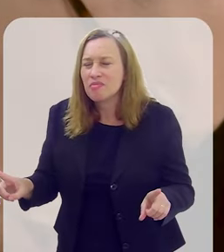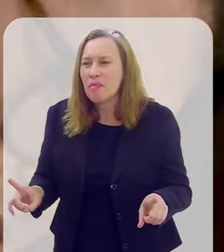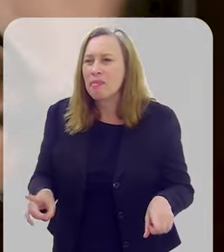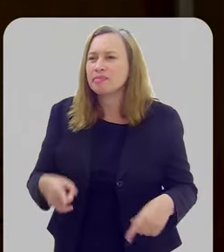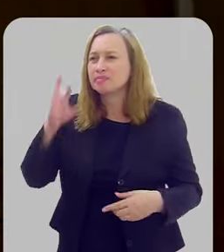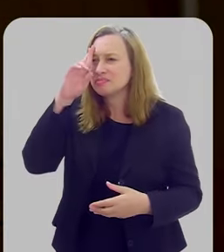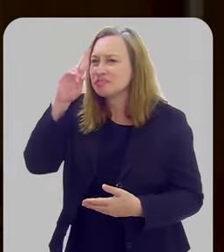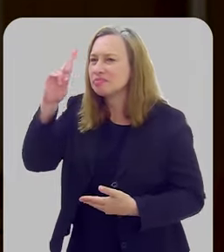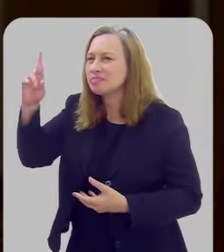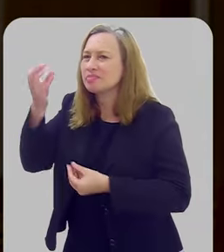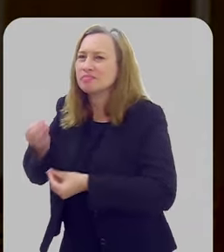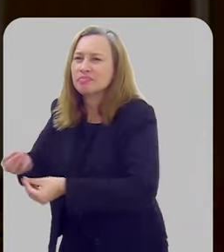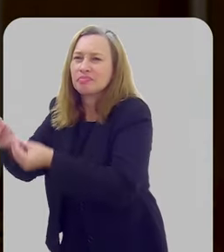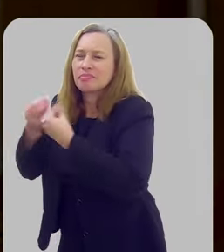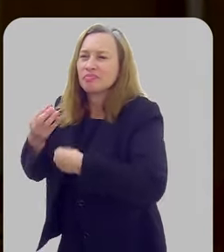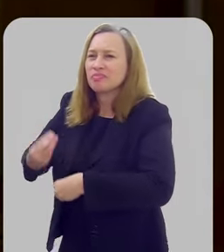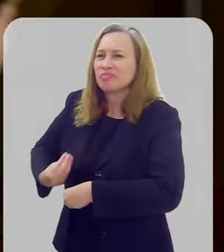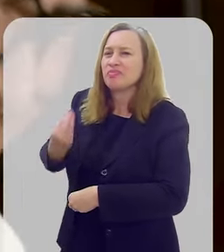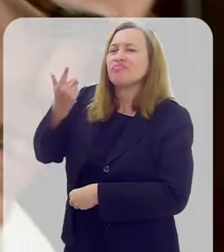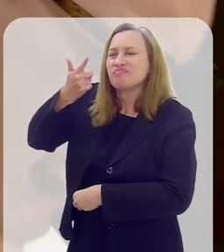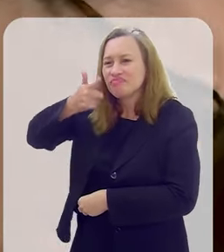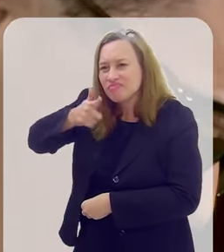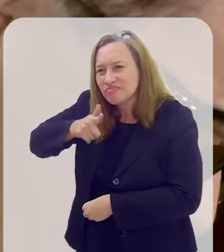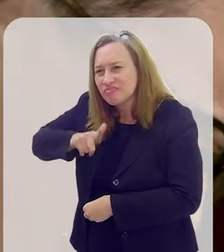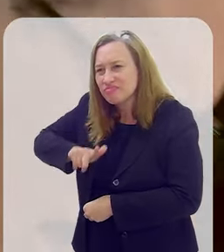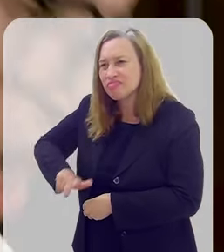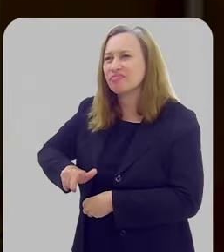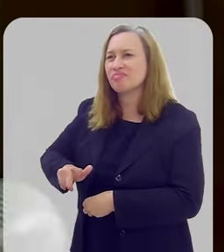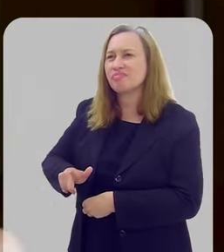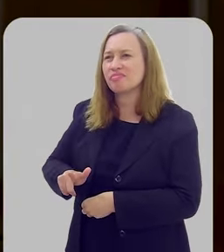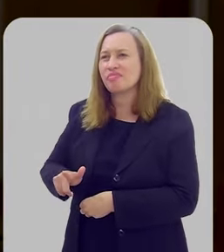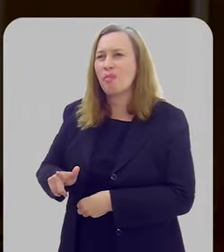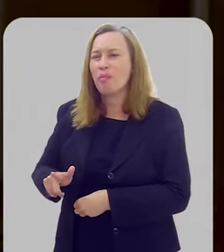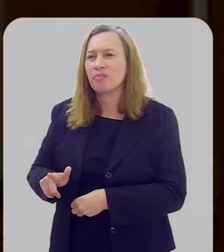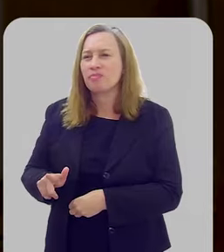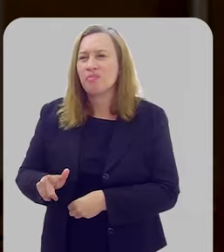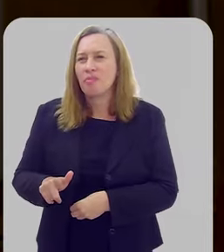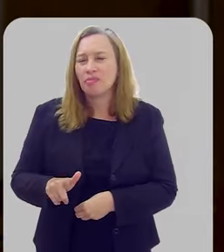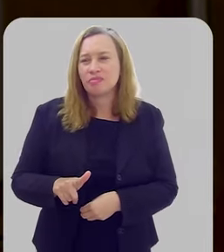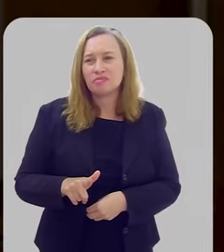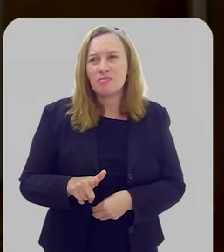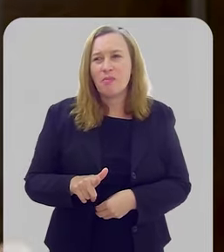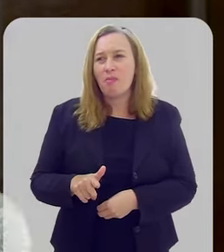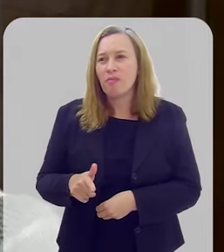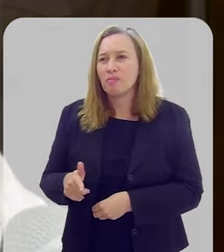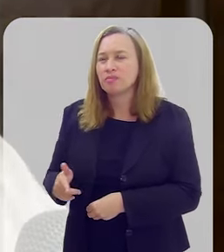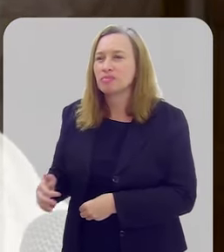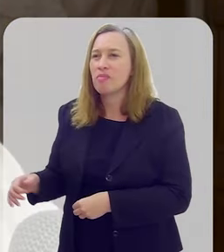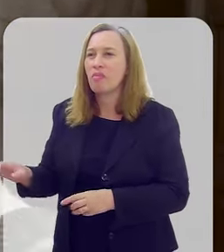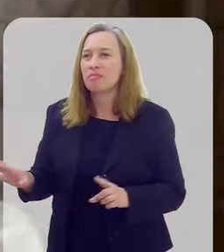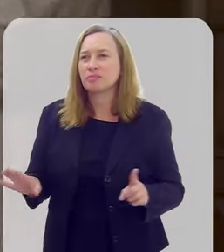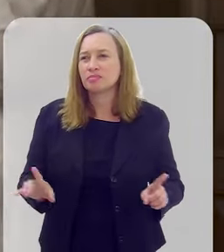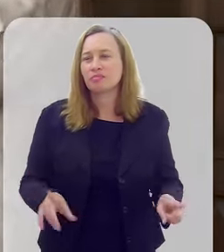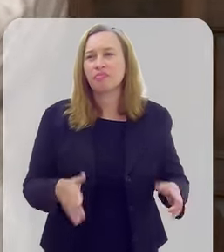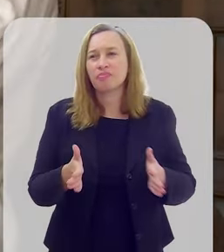luz você me trouxe a vida outra vez